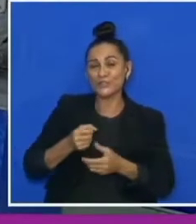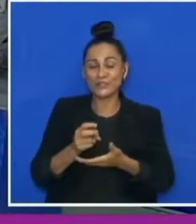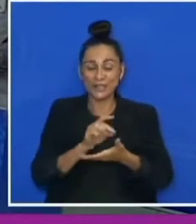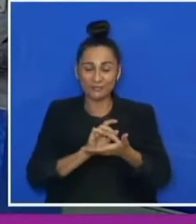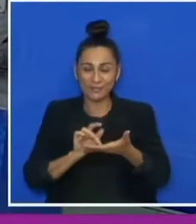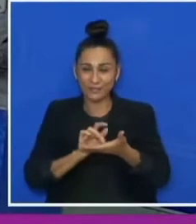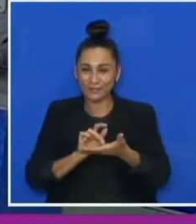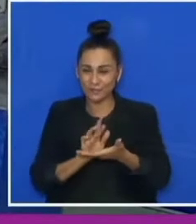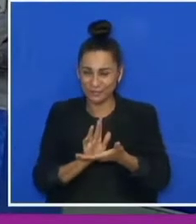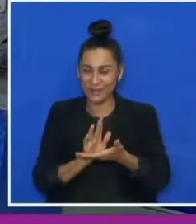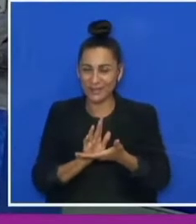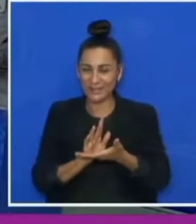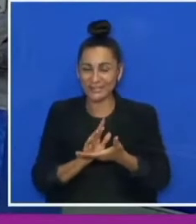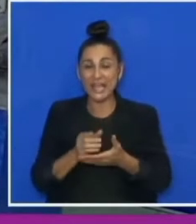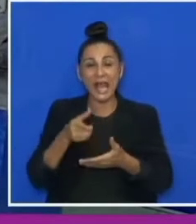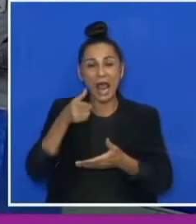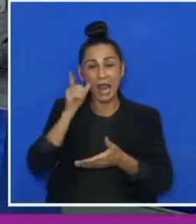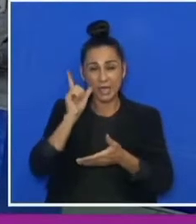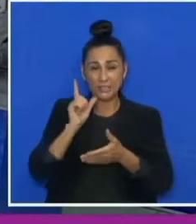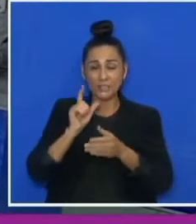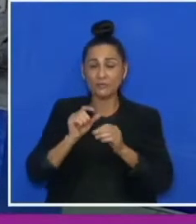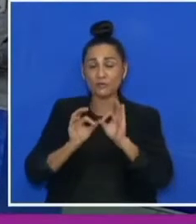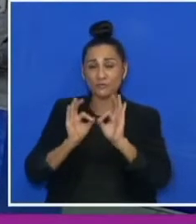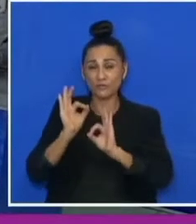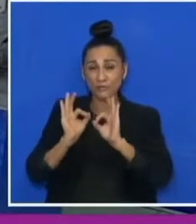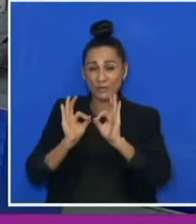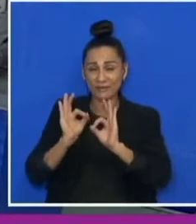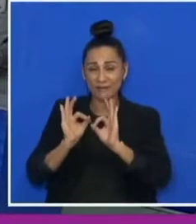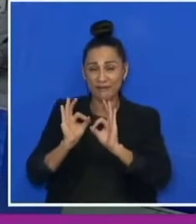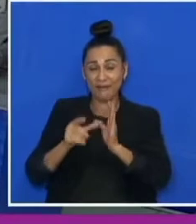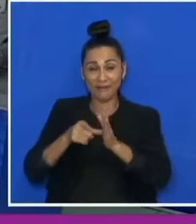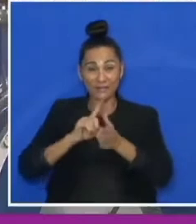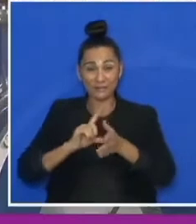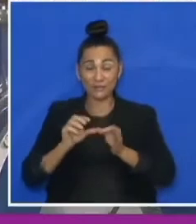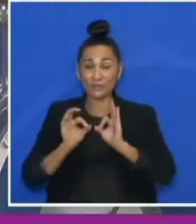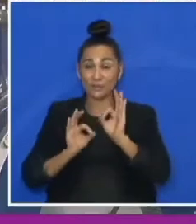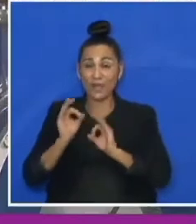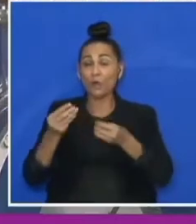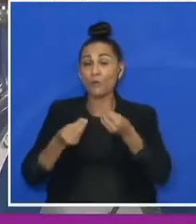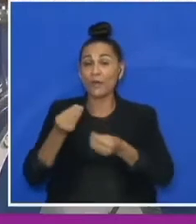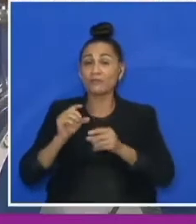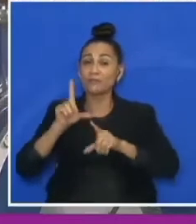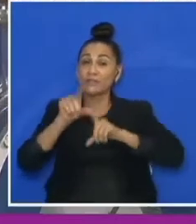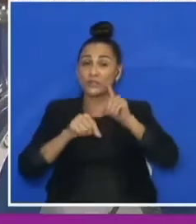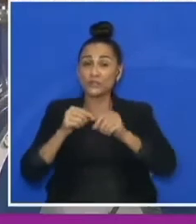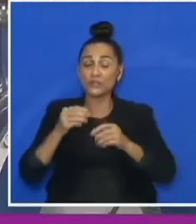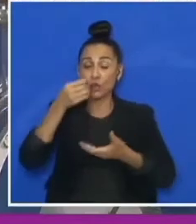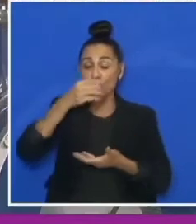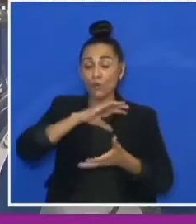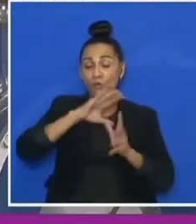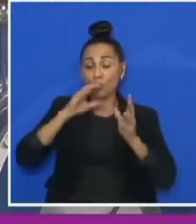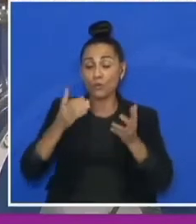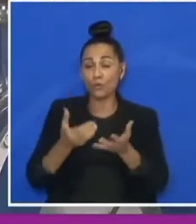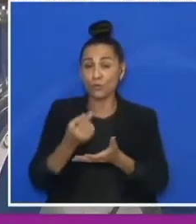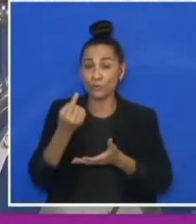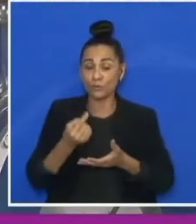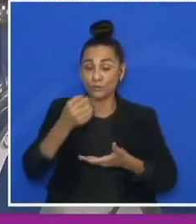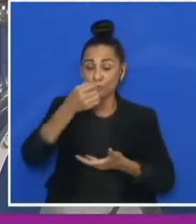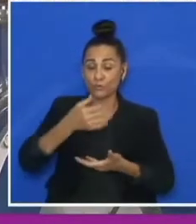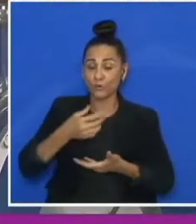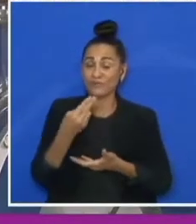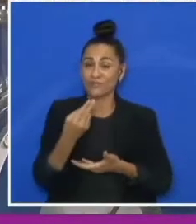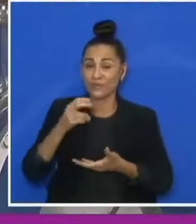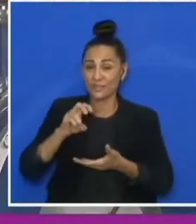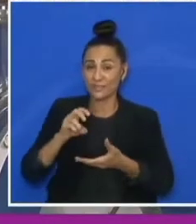Loto Fácil. Antes eu vou te explicar como vai funcionar o nosso sorteio. Nosso globo número 1 está preparado, o suporte está carregado com 25